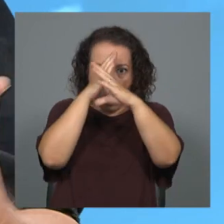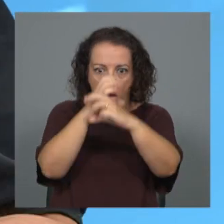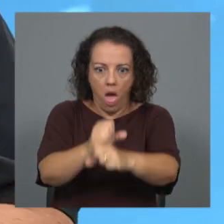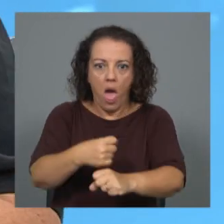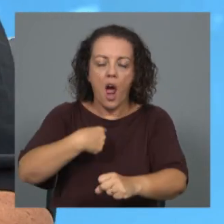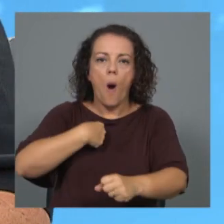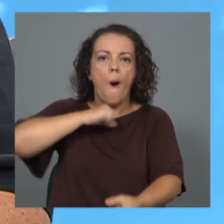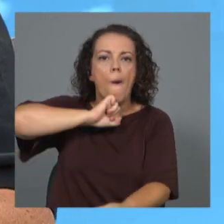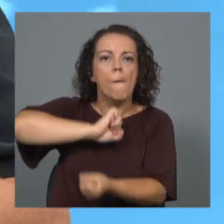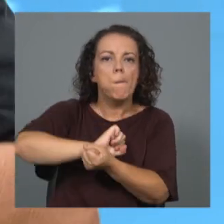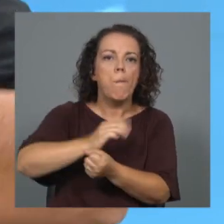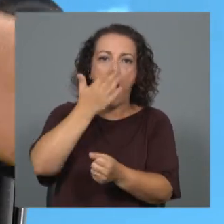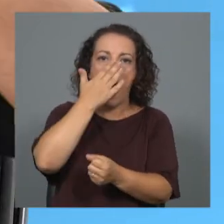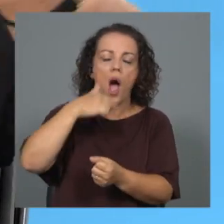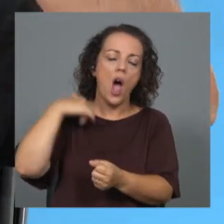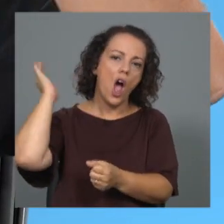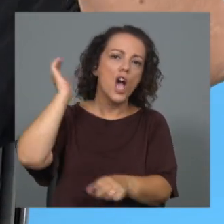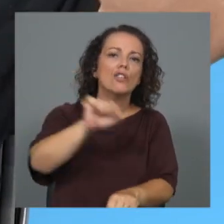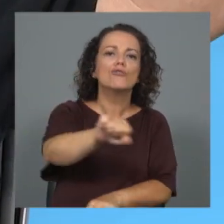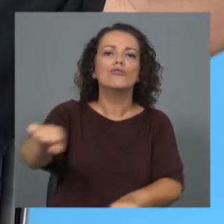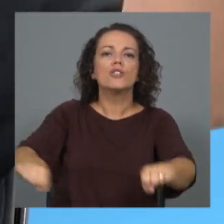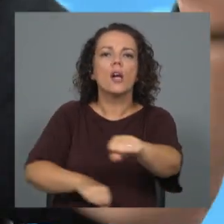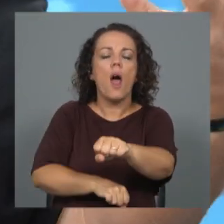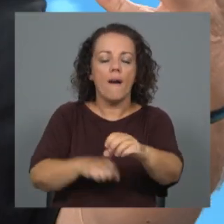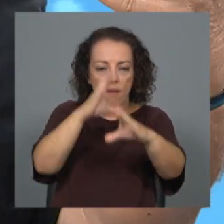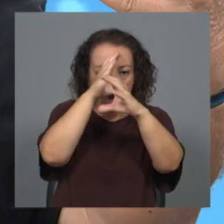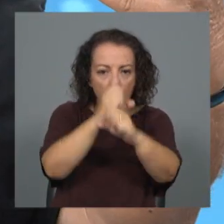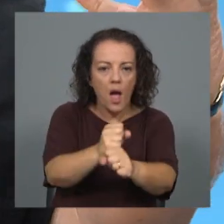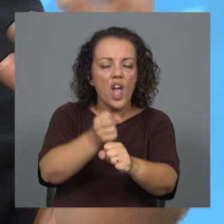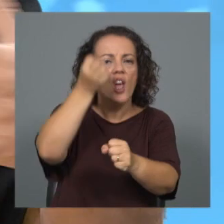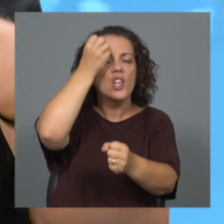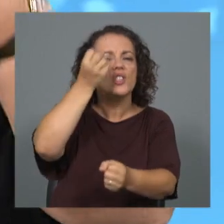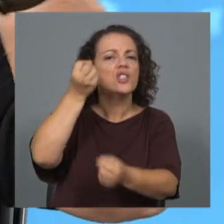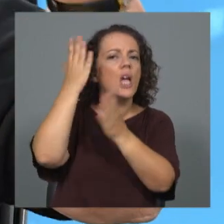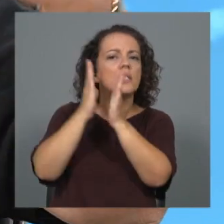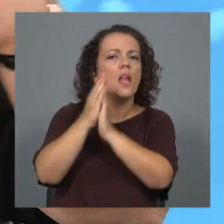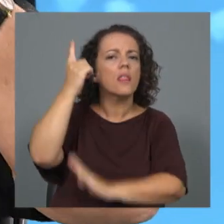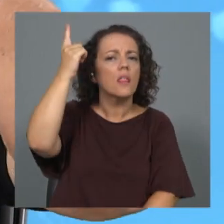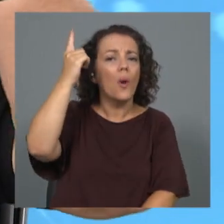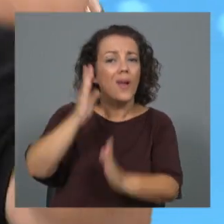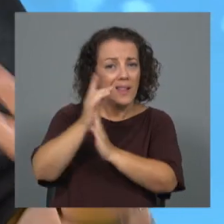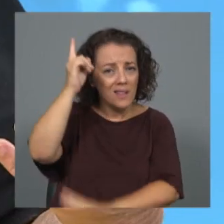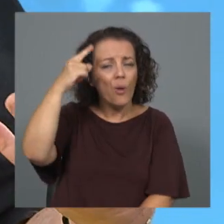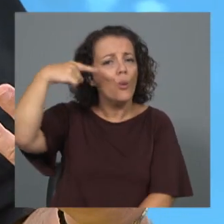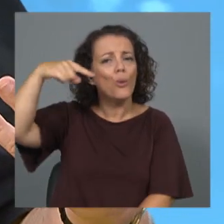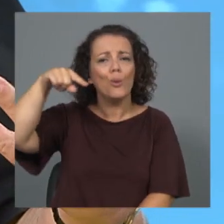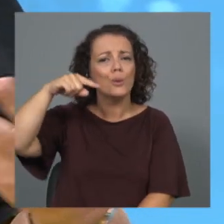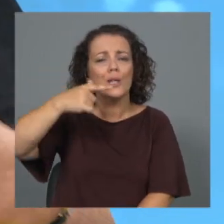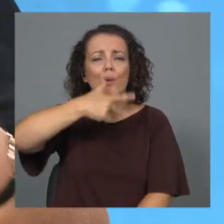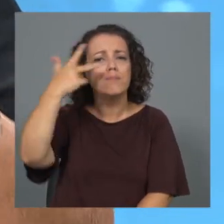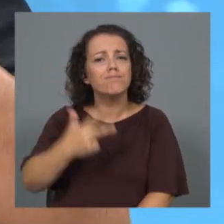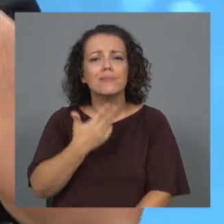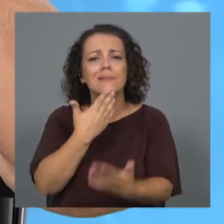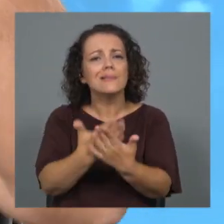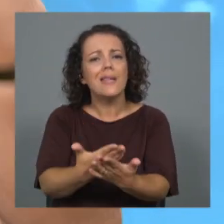disso e não perceber que Deus é que é o único absoluto e que Deus é que dá sentido a tudo e